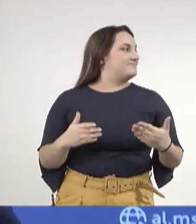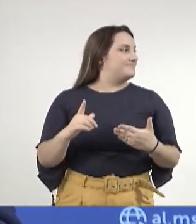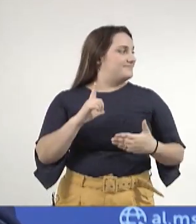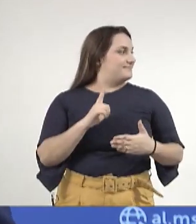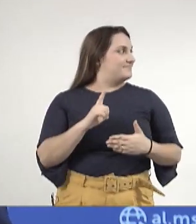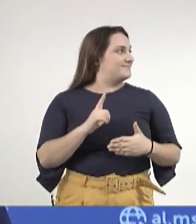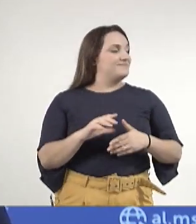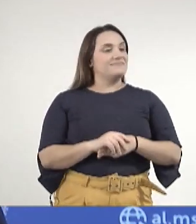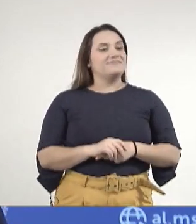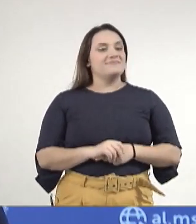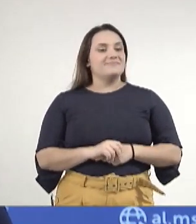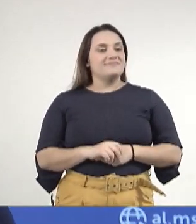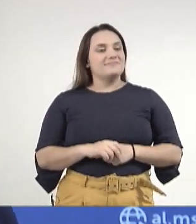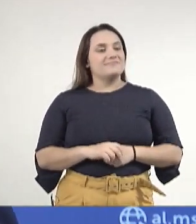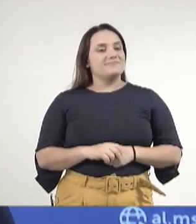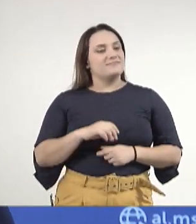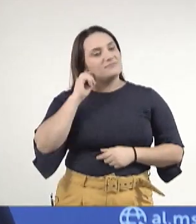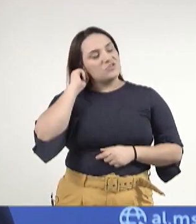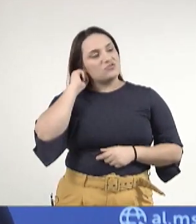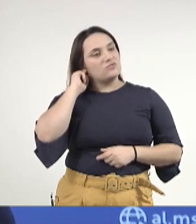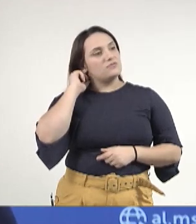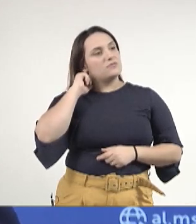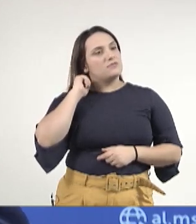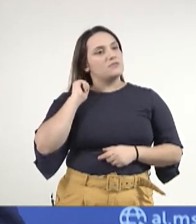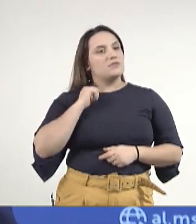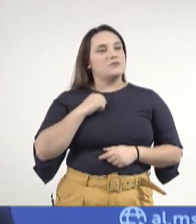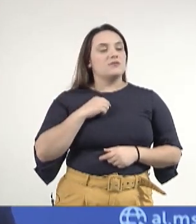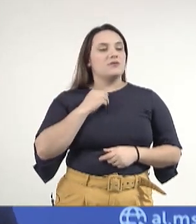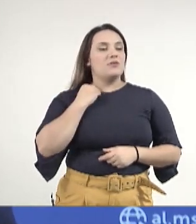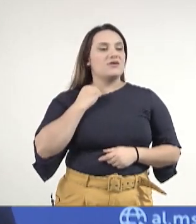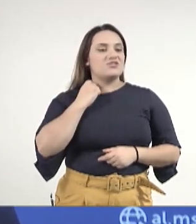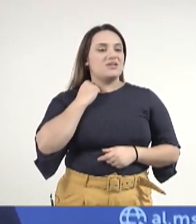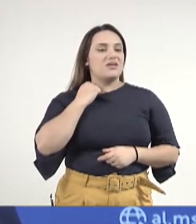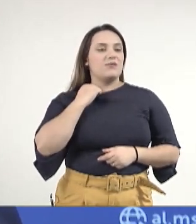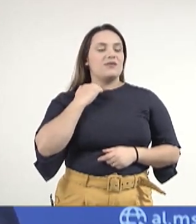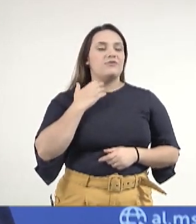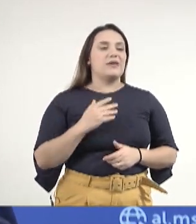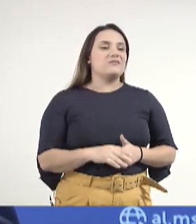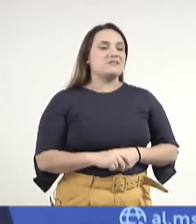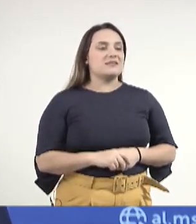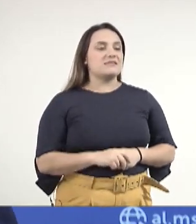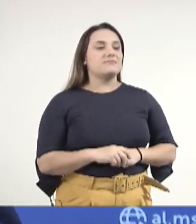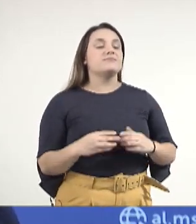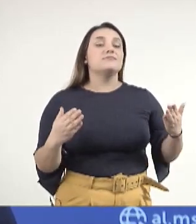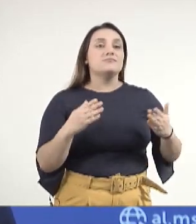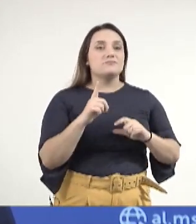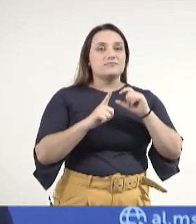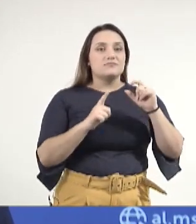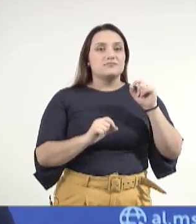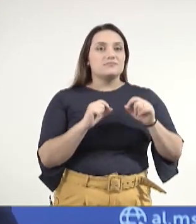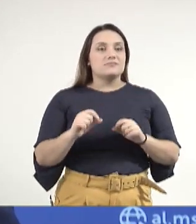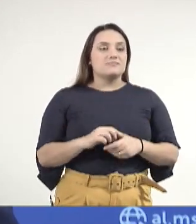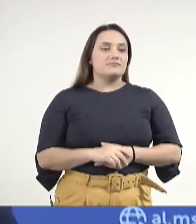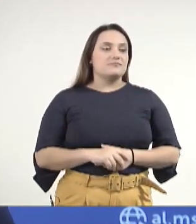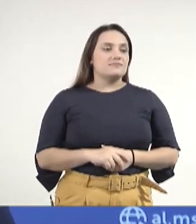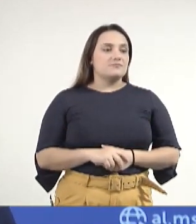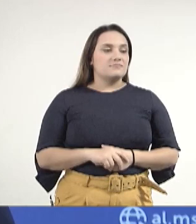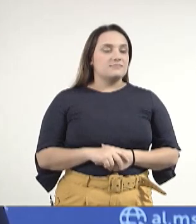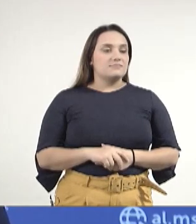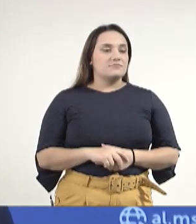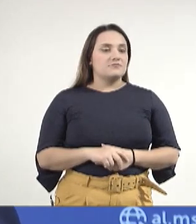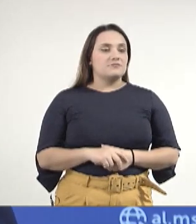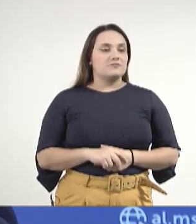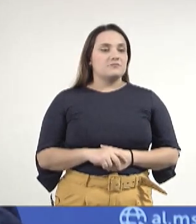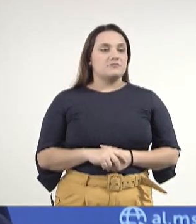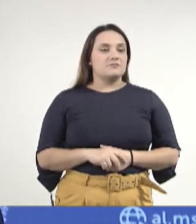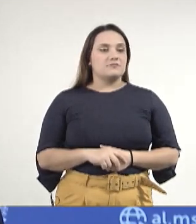bonança econômica, de crescimento econômico, e naturalmente que com essa pujança, o orçamento público, a receita do governo do estado tende